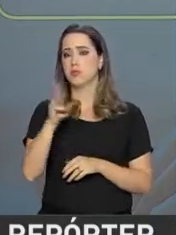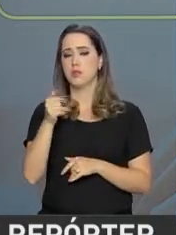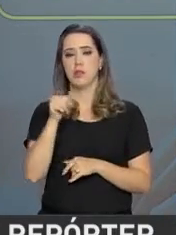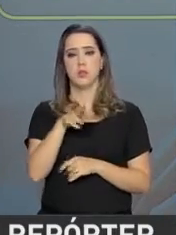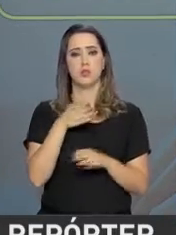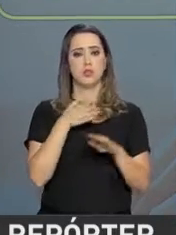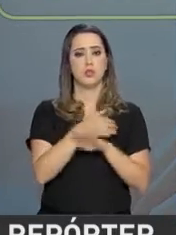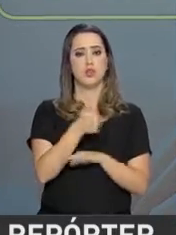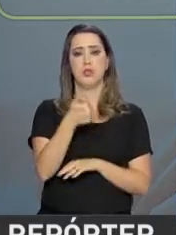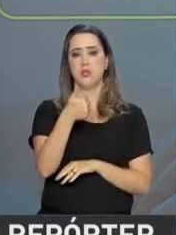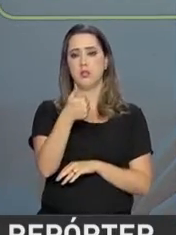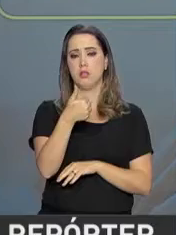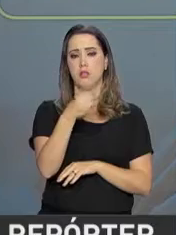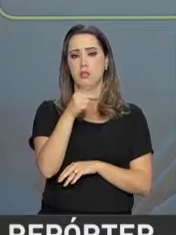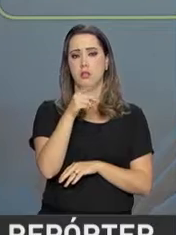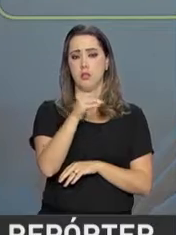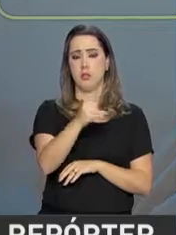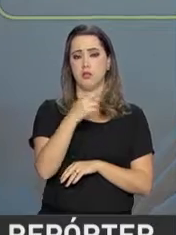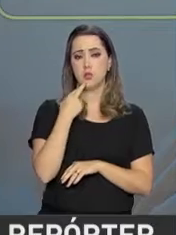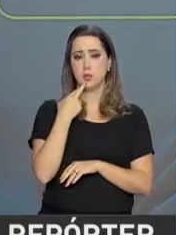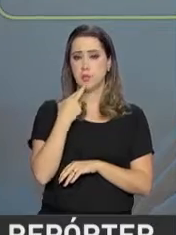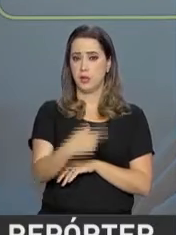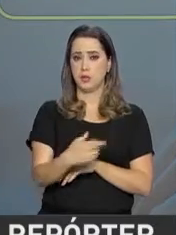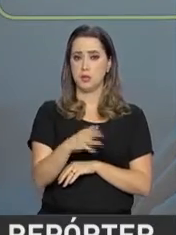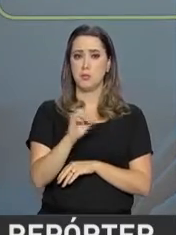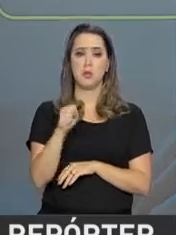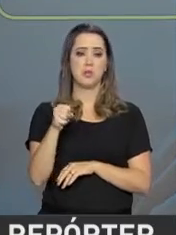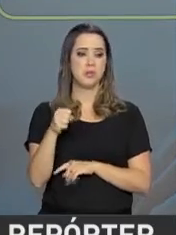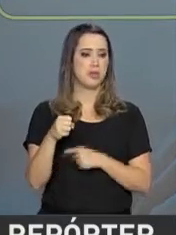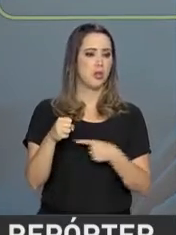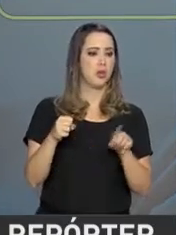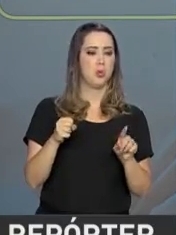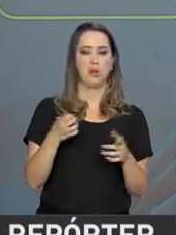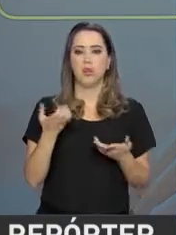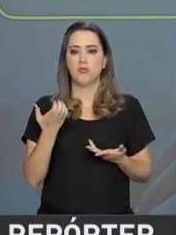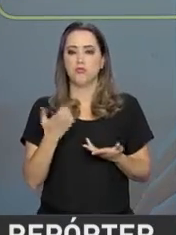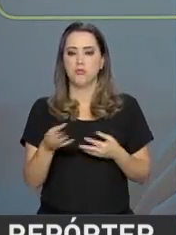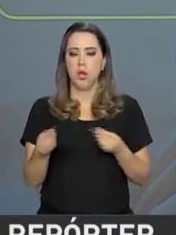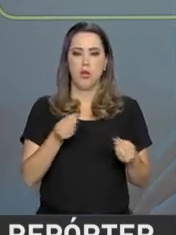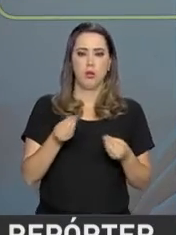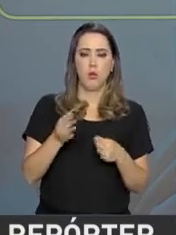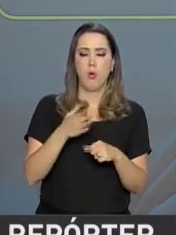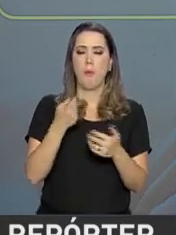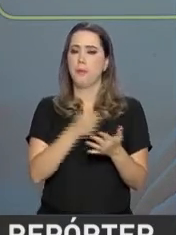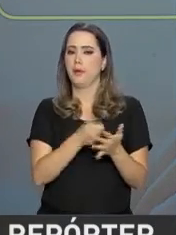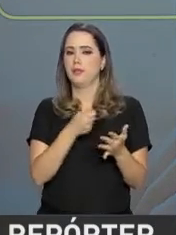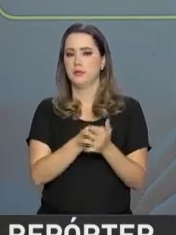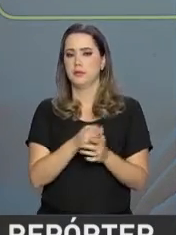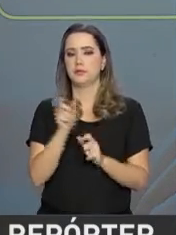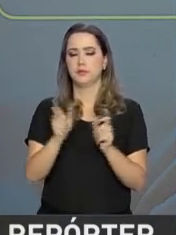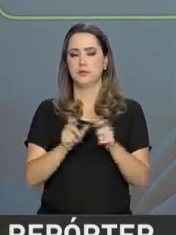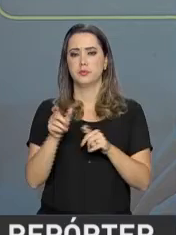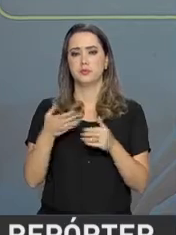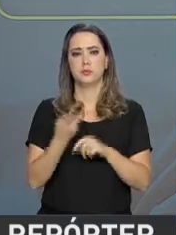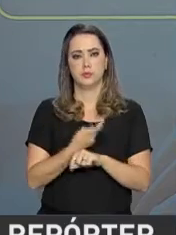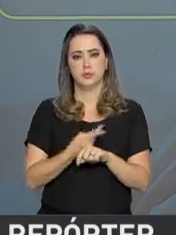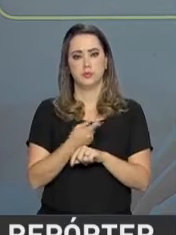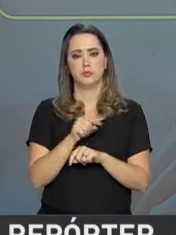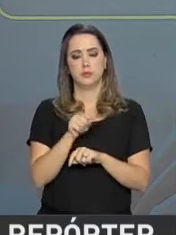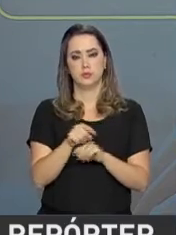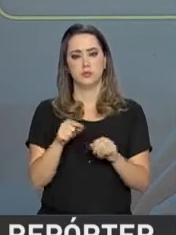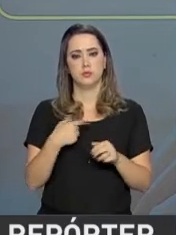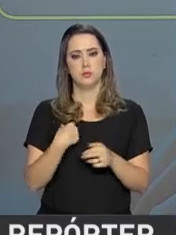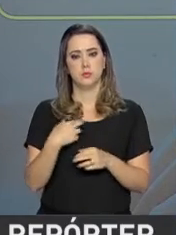a instituição tem dez dias pra dar um retorno àquele consumidor aquele cidadão que buscou